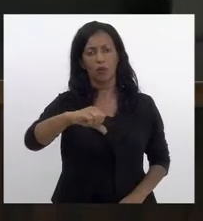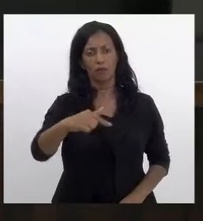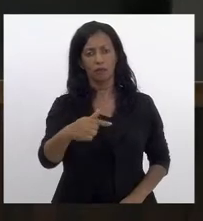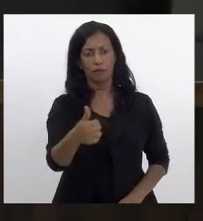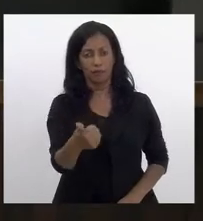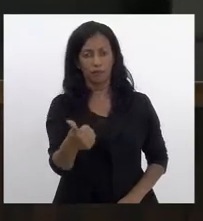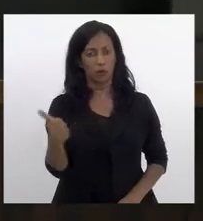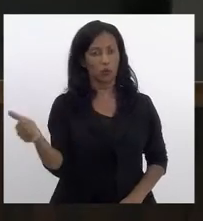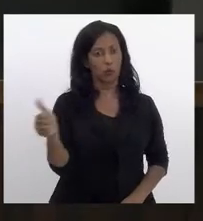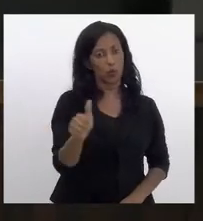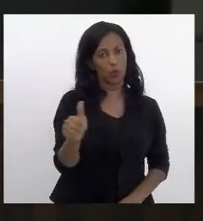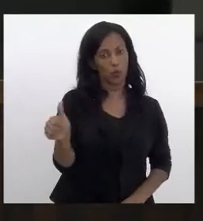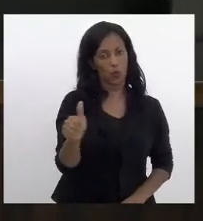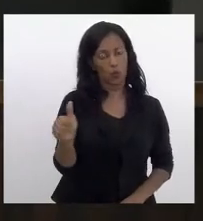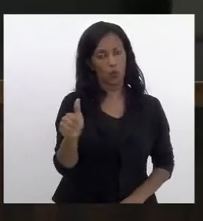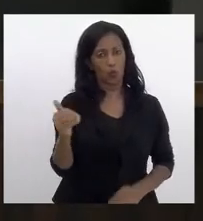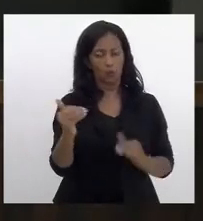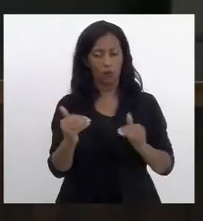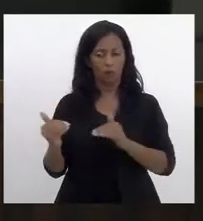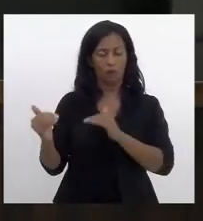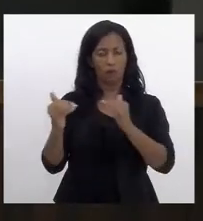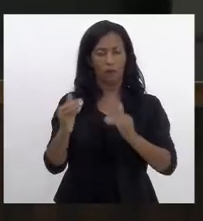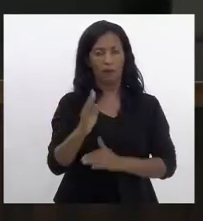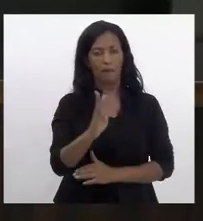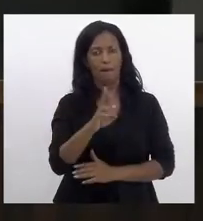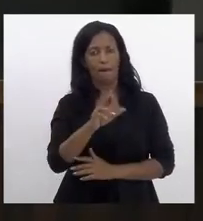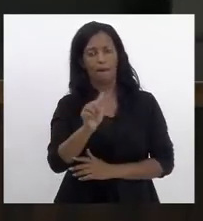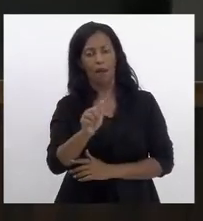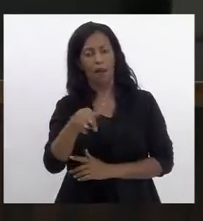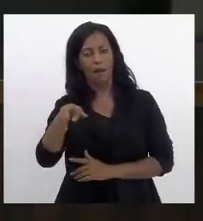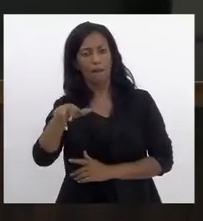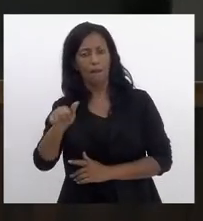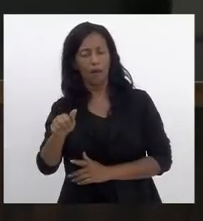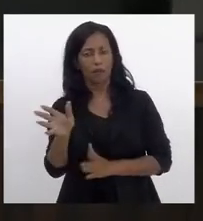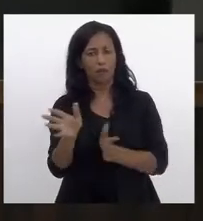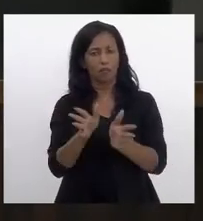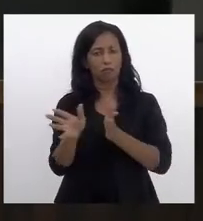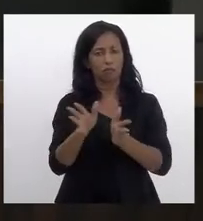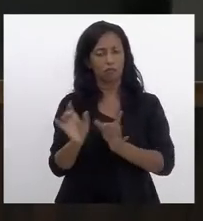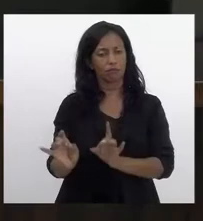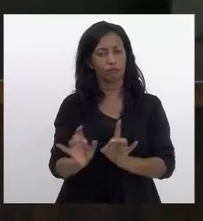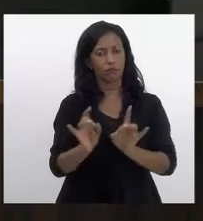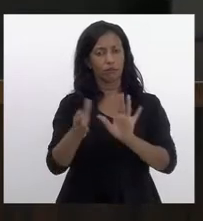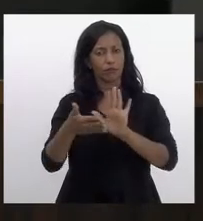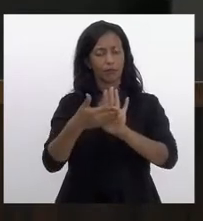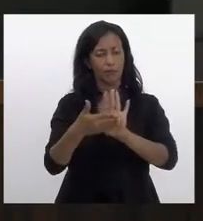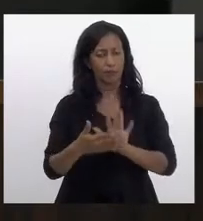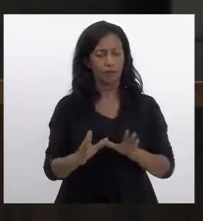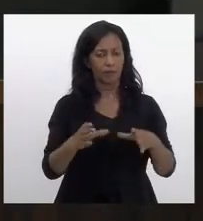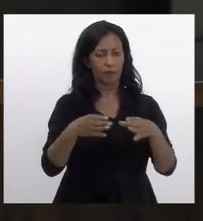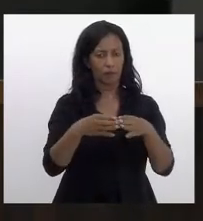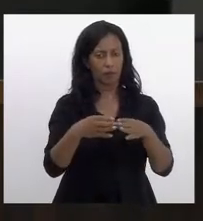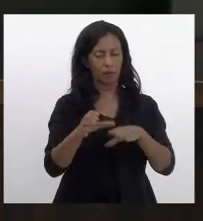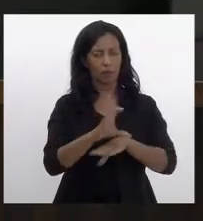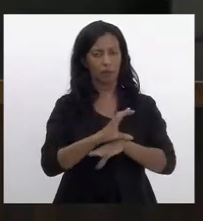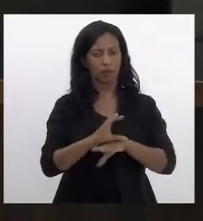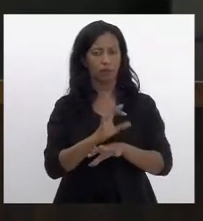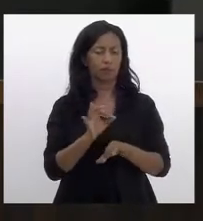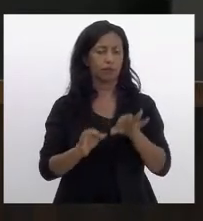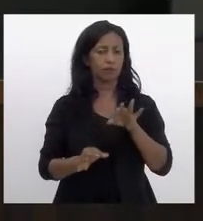de 11, para elevar as comarcas de Barra Mansa e Resende a entrância especial, pendendo de pareceres das comissões de Constituição e